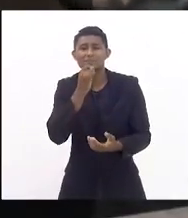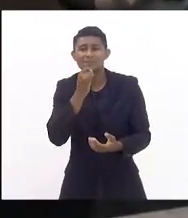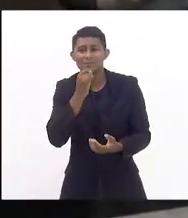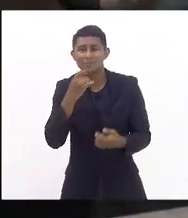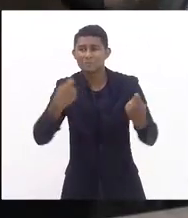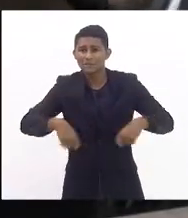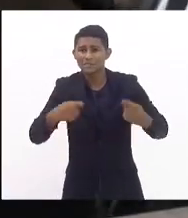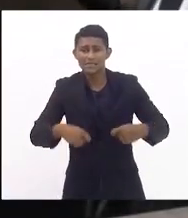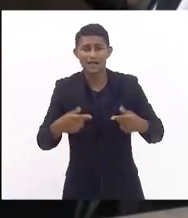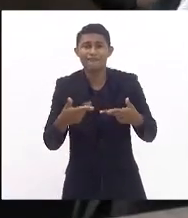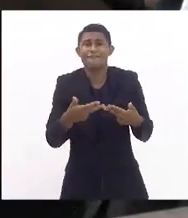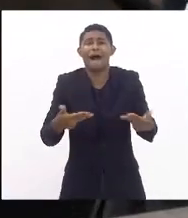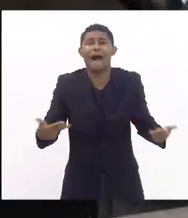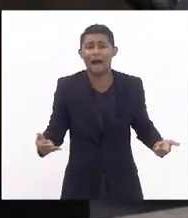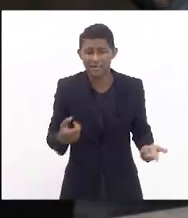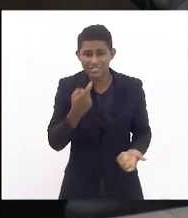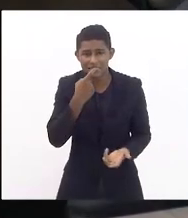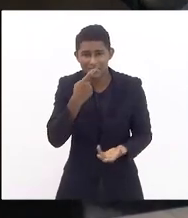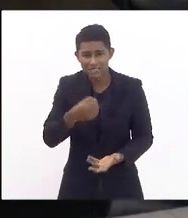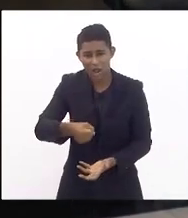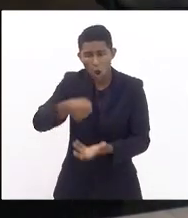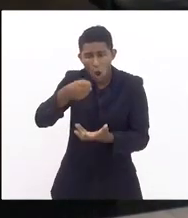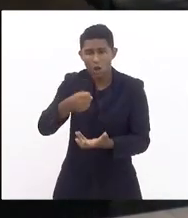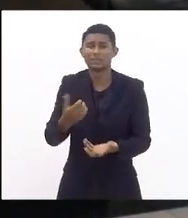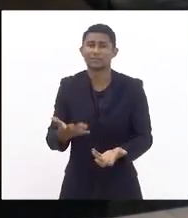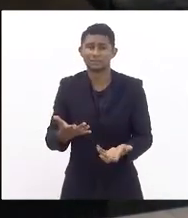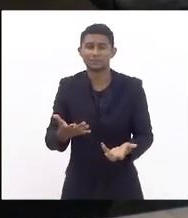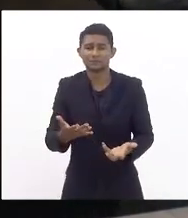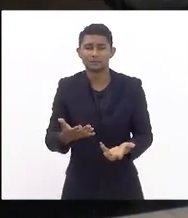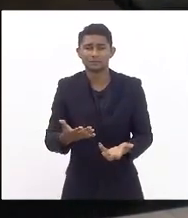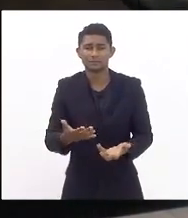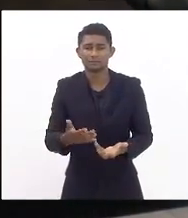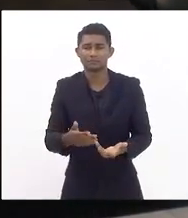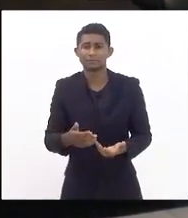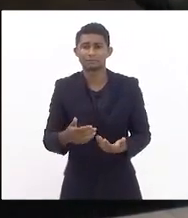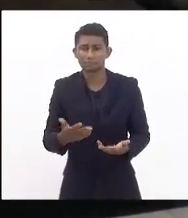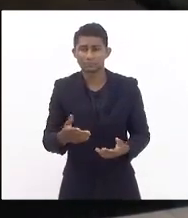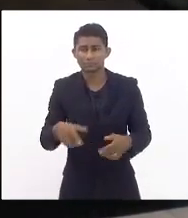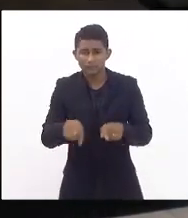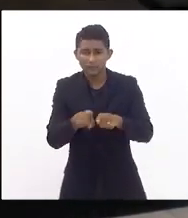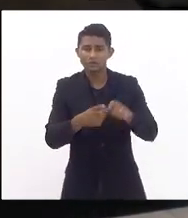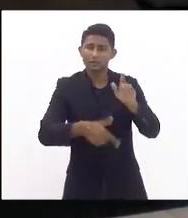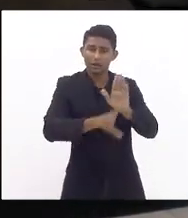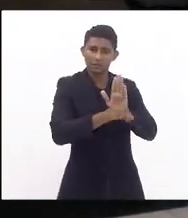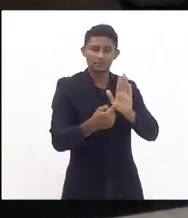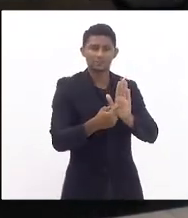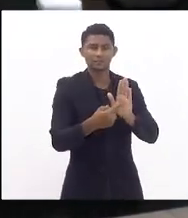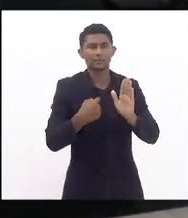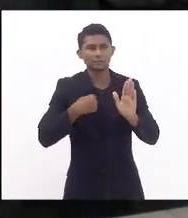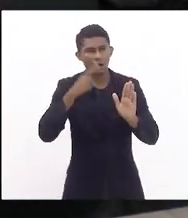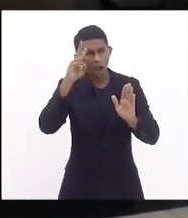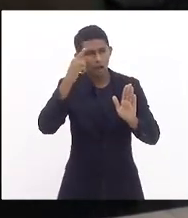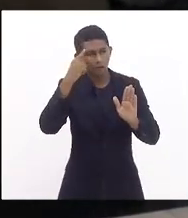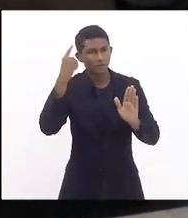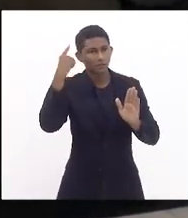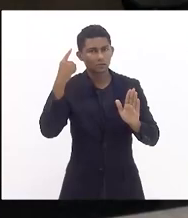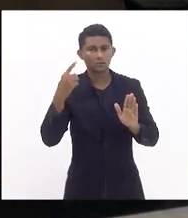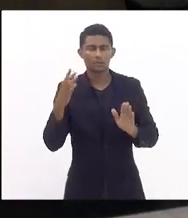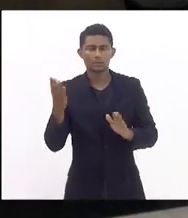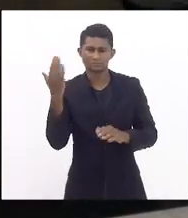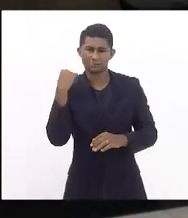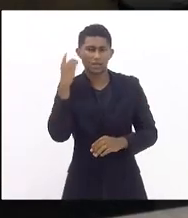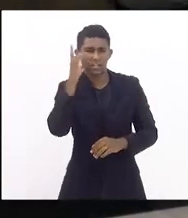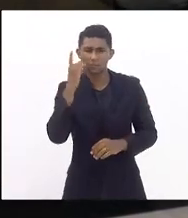diversas sacolas para carregar um simples produto? E, juntamente com essa lei, eu me recordo, nem deputado eu